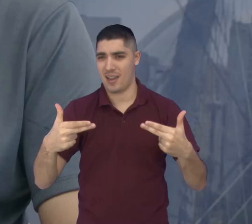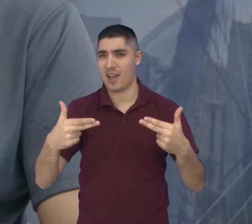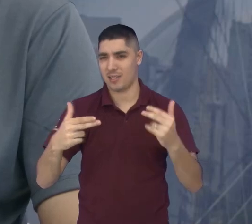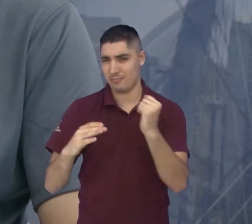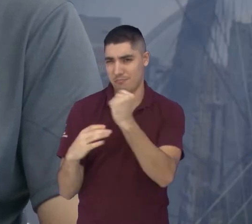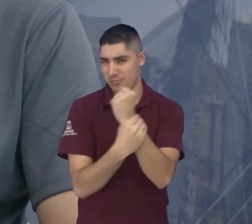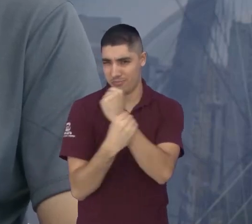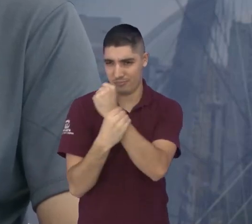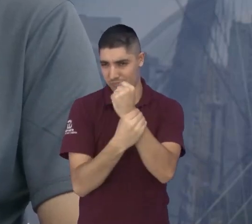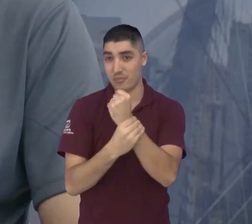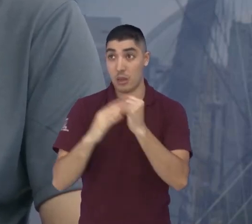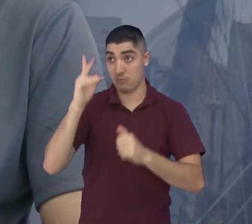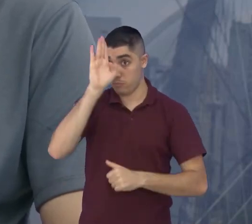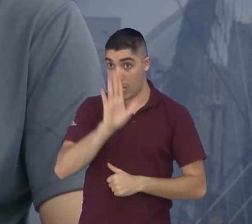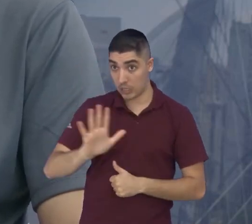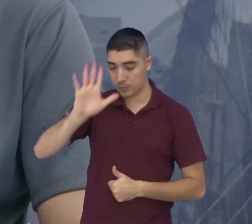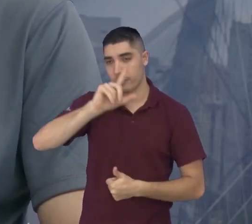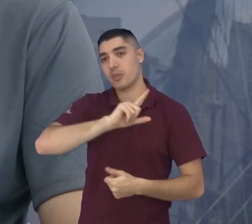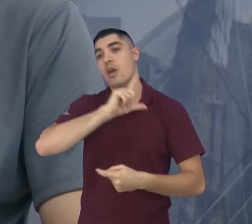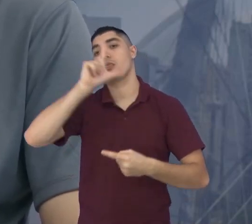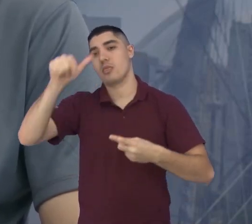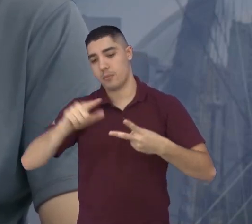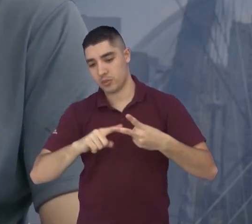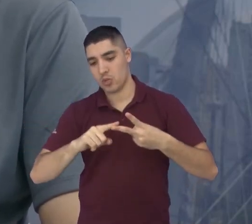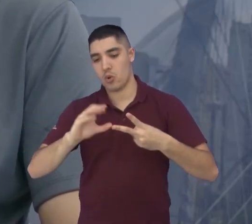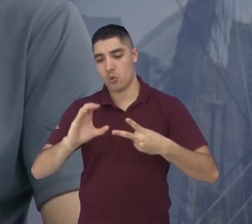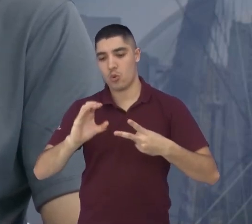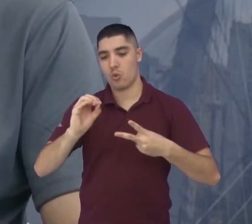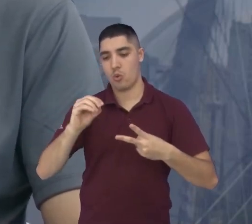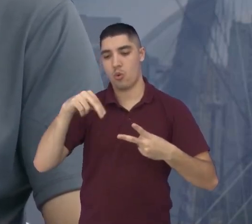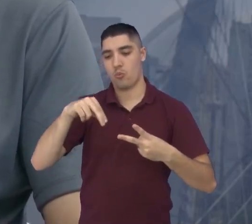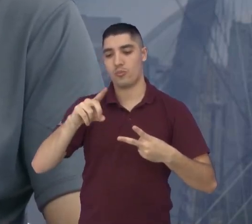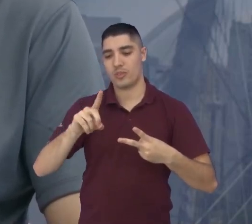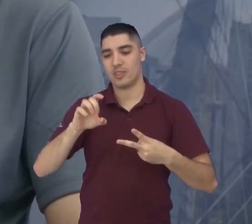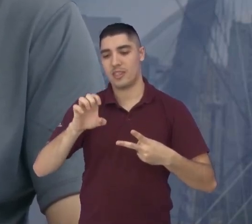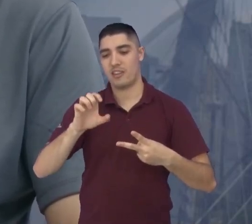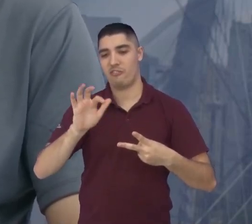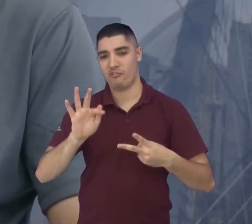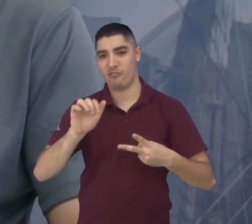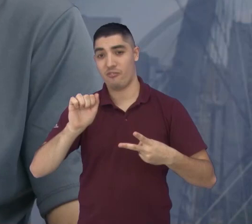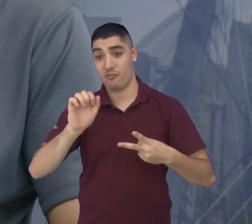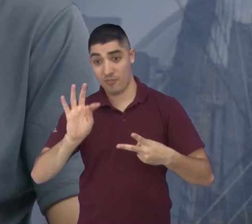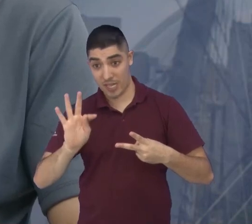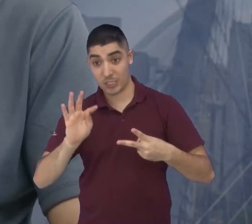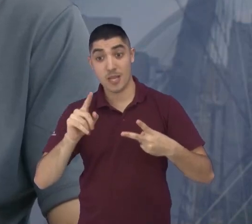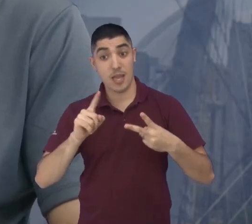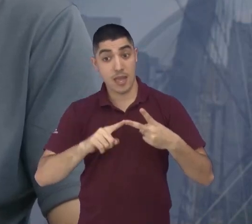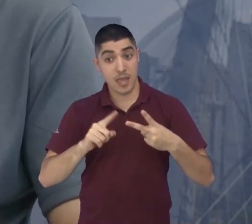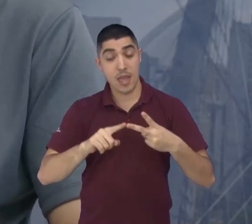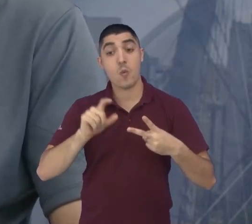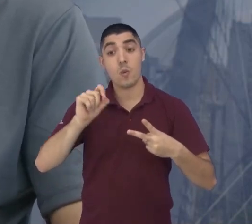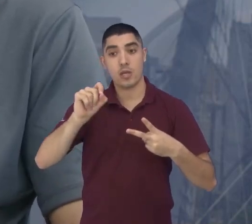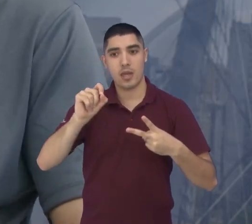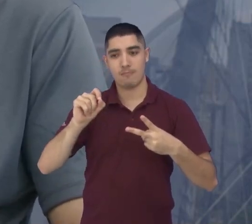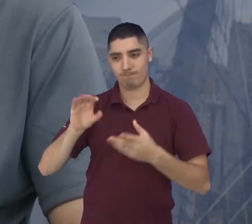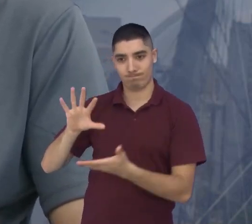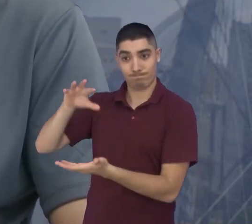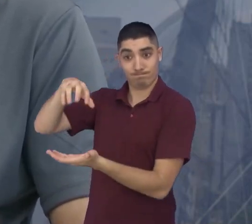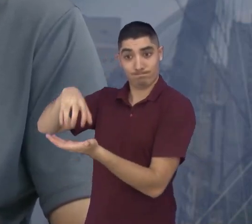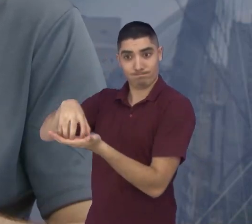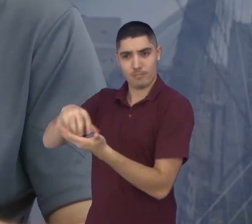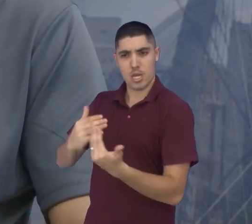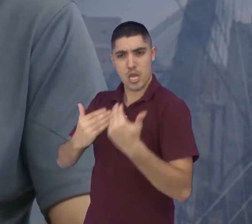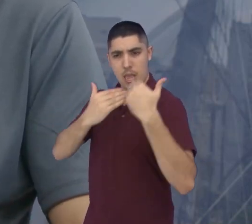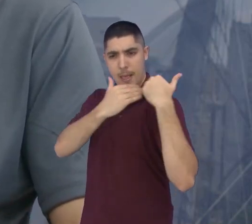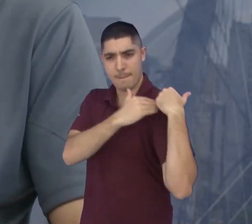CONDEFAT, já nos anos 60, como o órgão responsável por essa preservação, esses